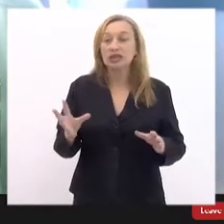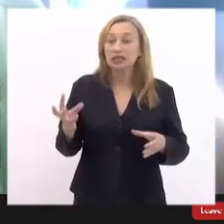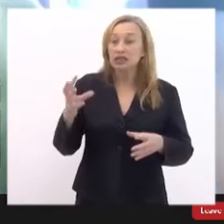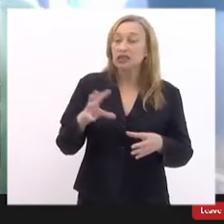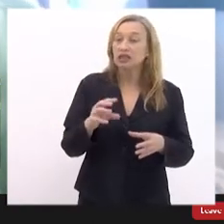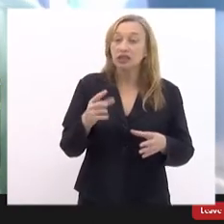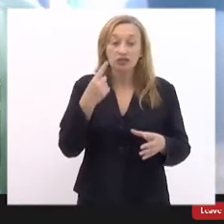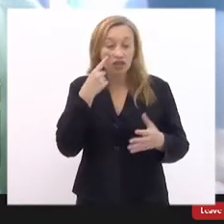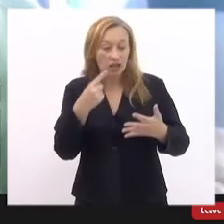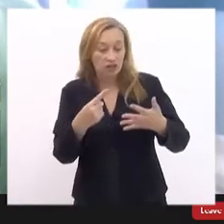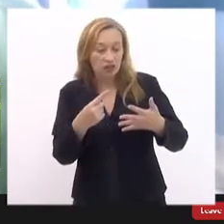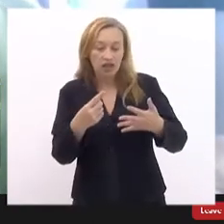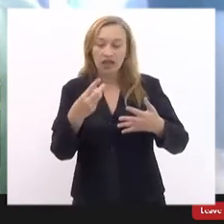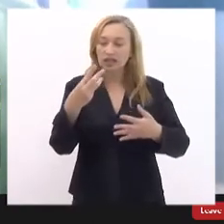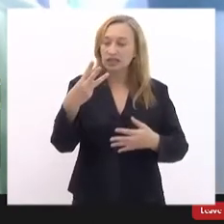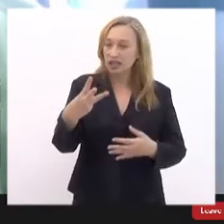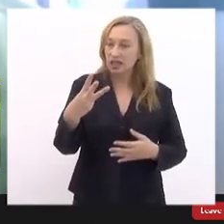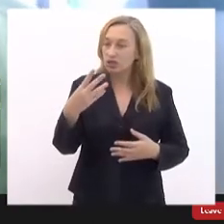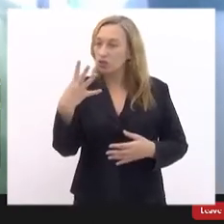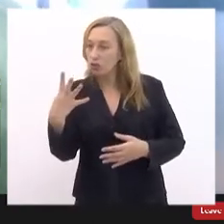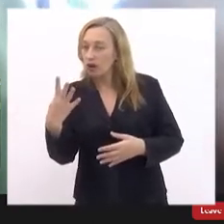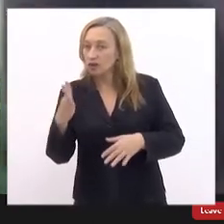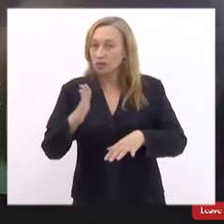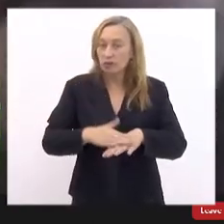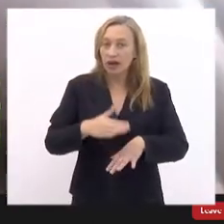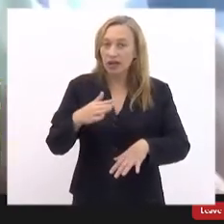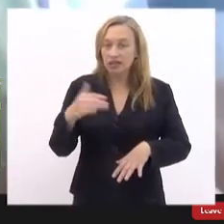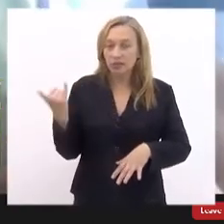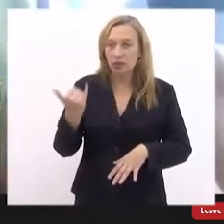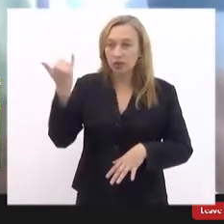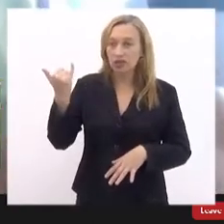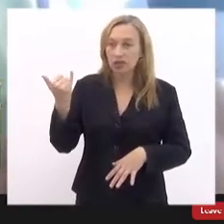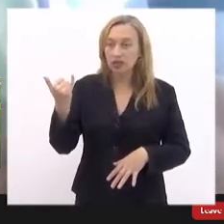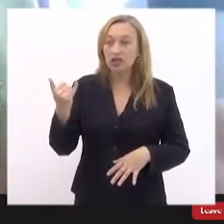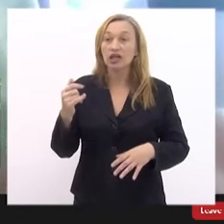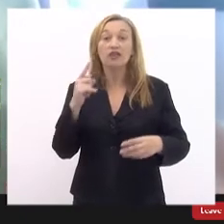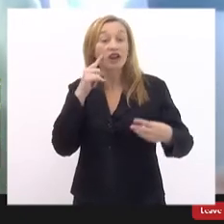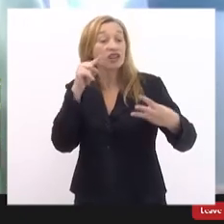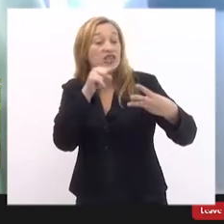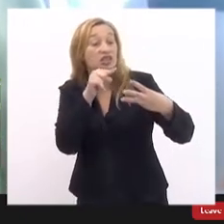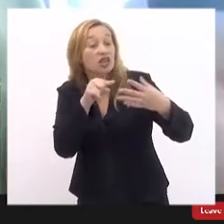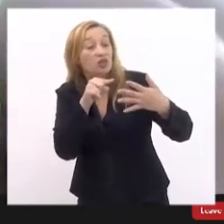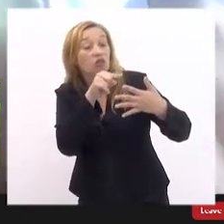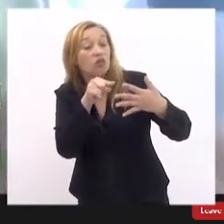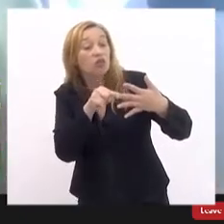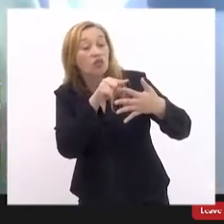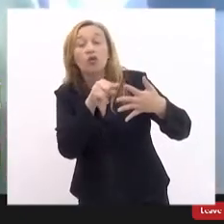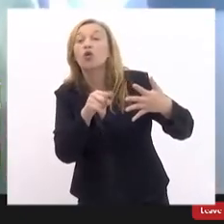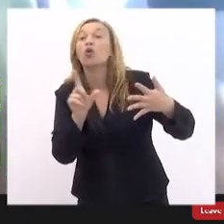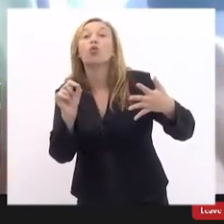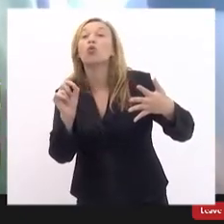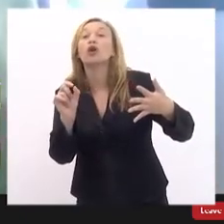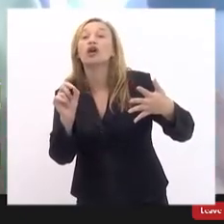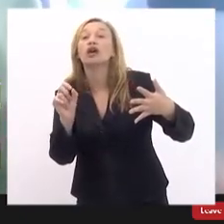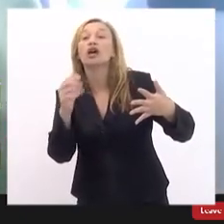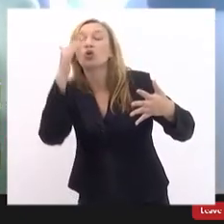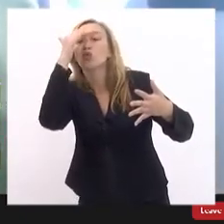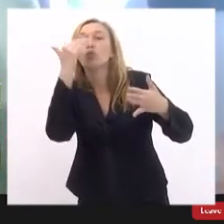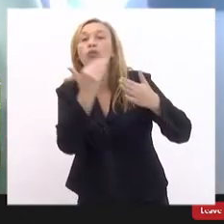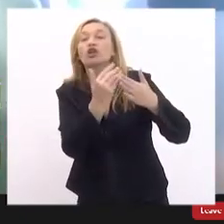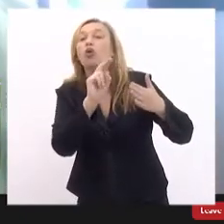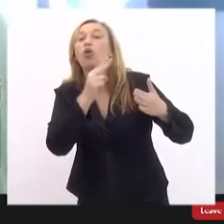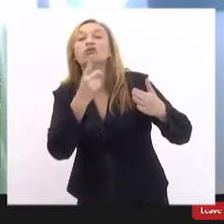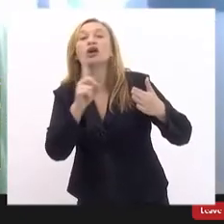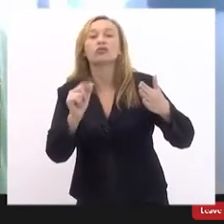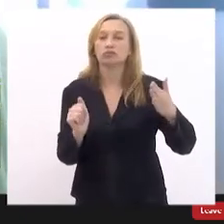uns 3 ou 4 mais relevantes e falar, muito bem, em relação a estes pontos aqui, o que está sendo ou será